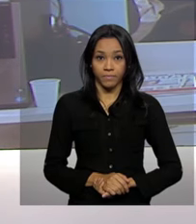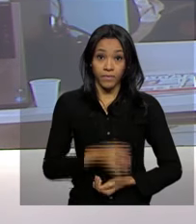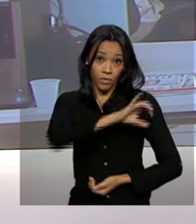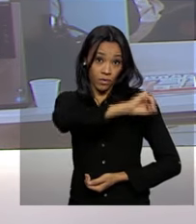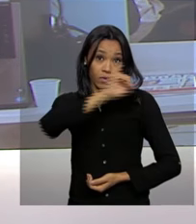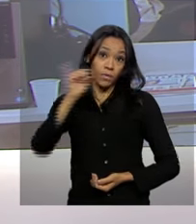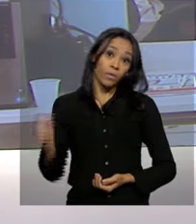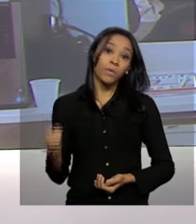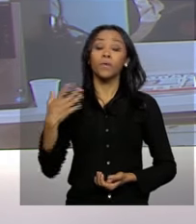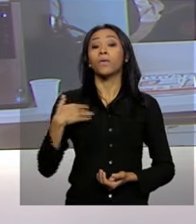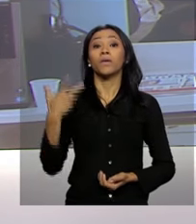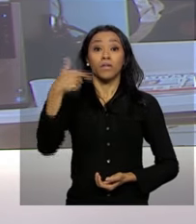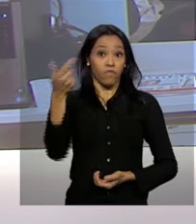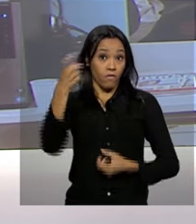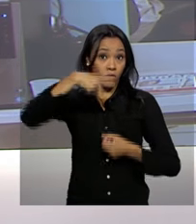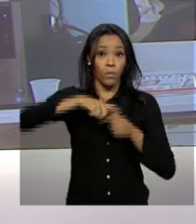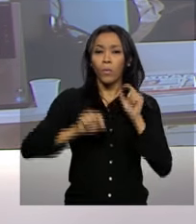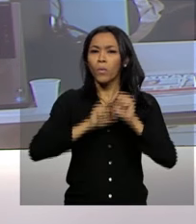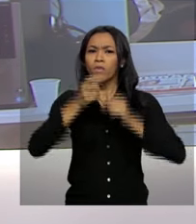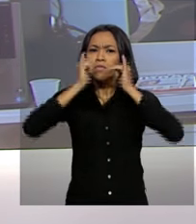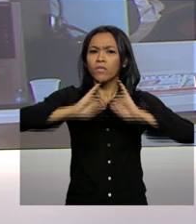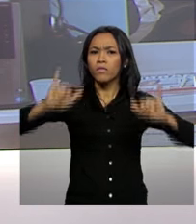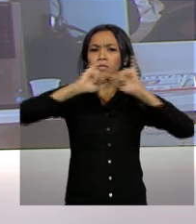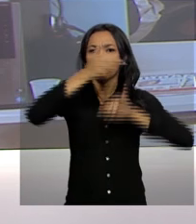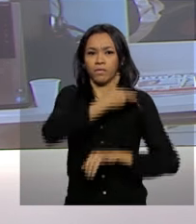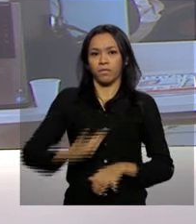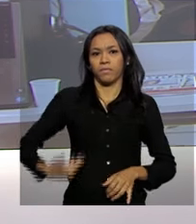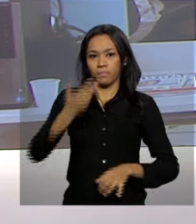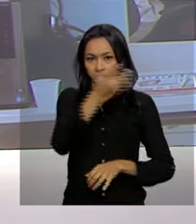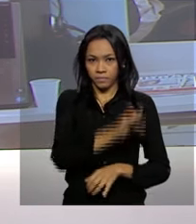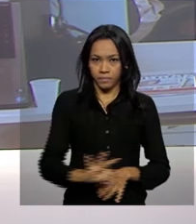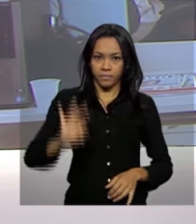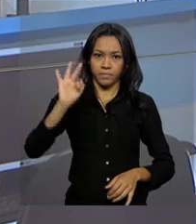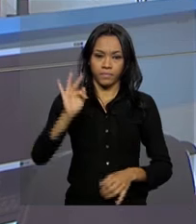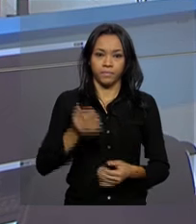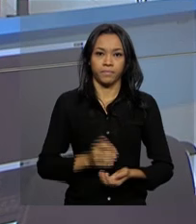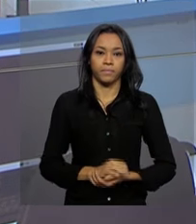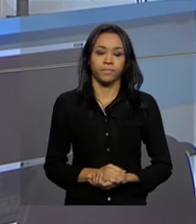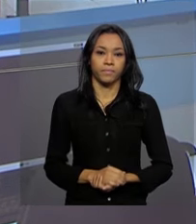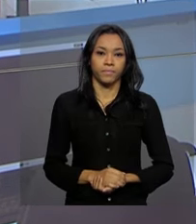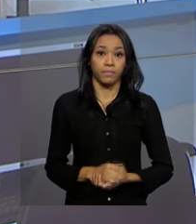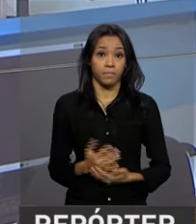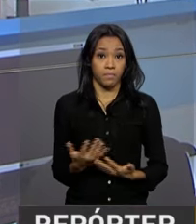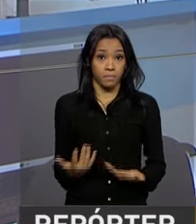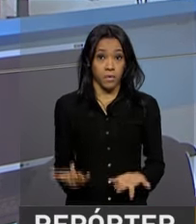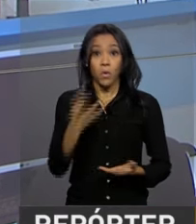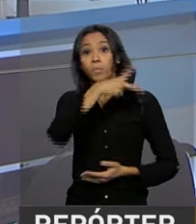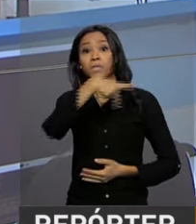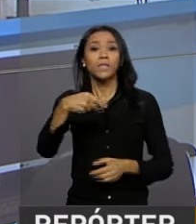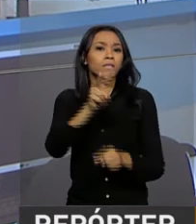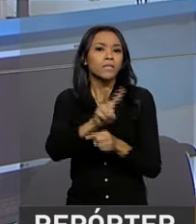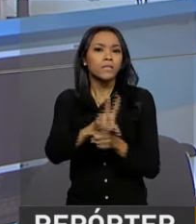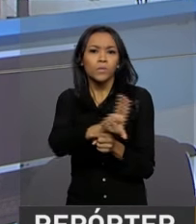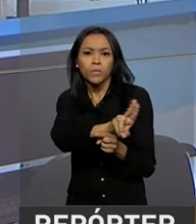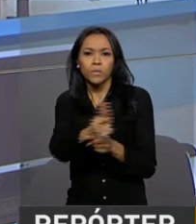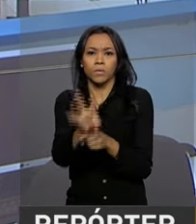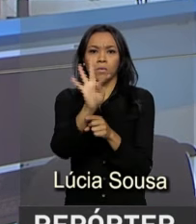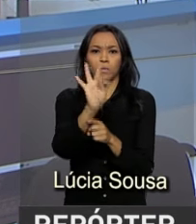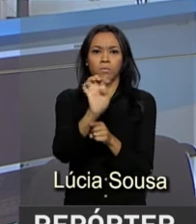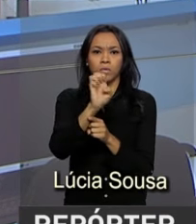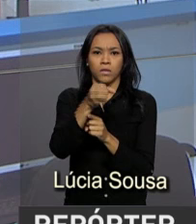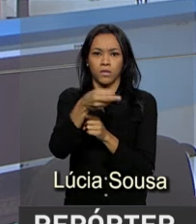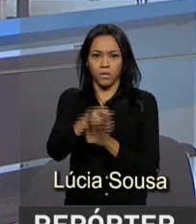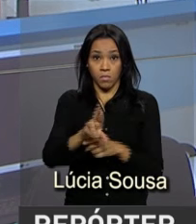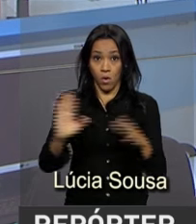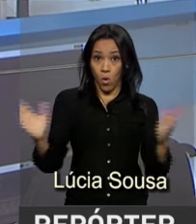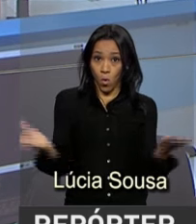Olá, o repórter NBR está de volta com as notícias do governo federal. O presidente interino Michel Temer cumpre a agenda